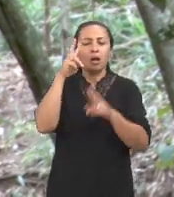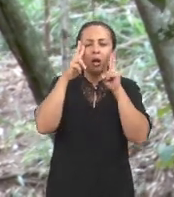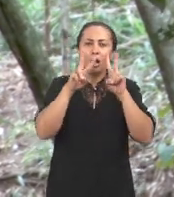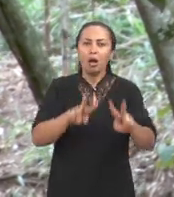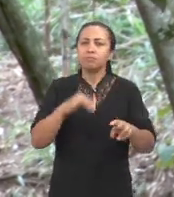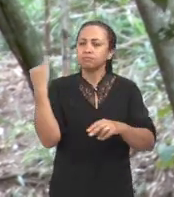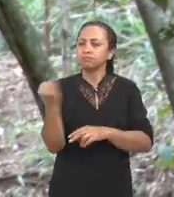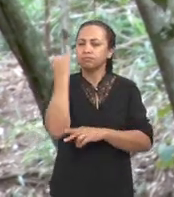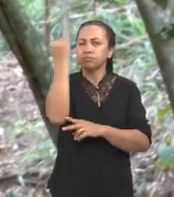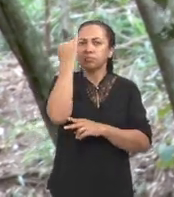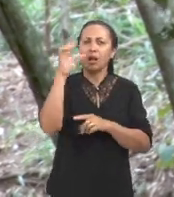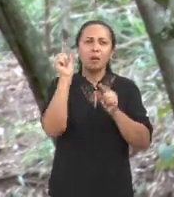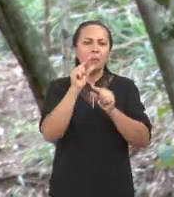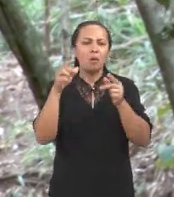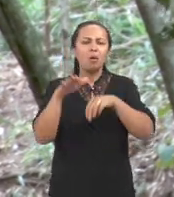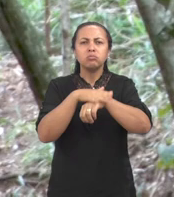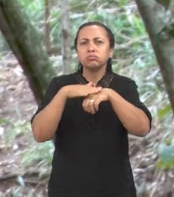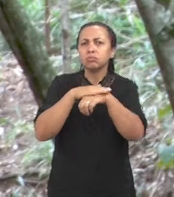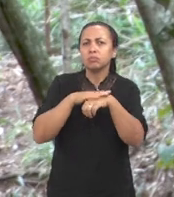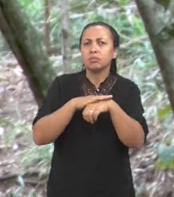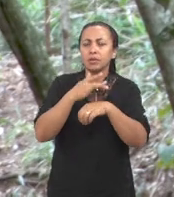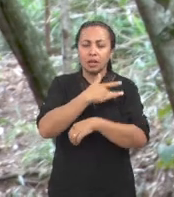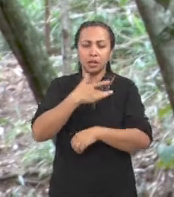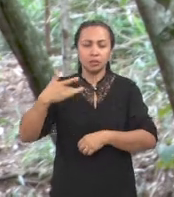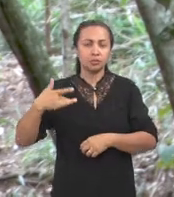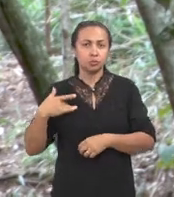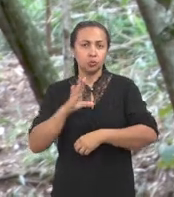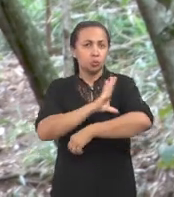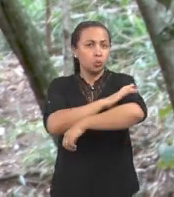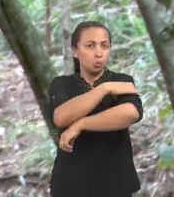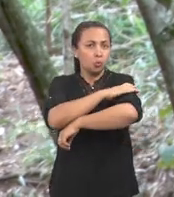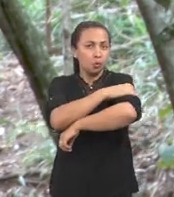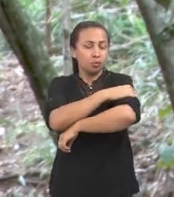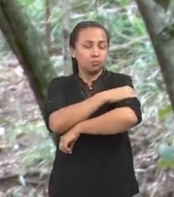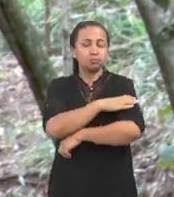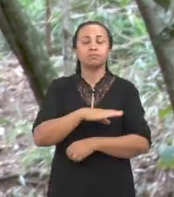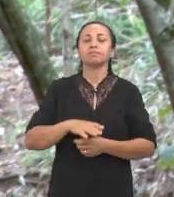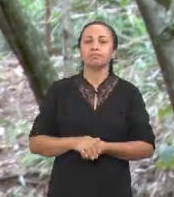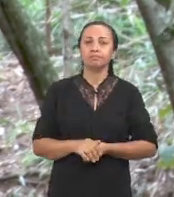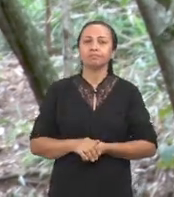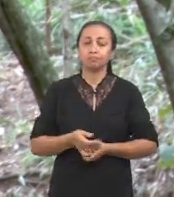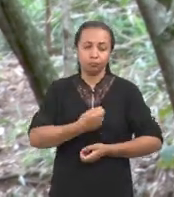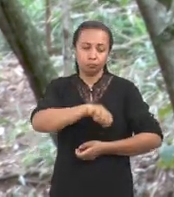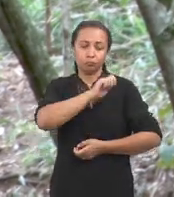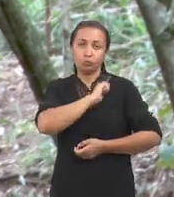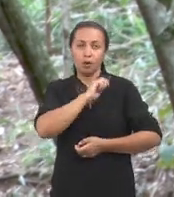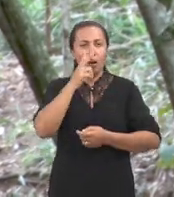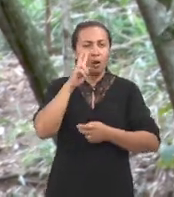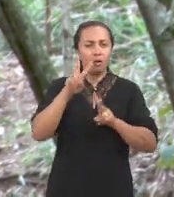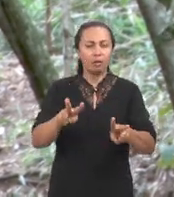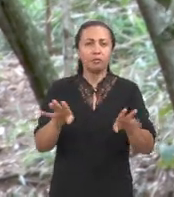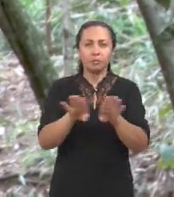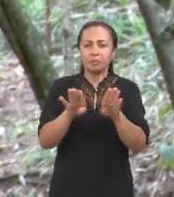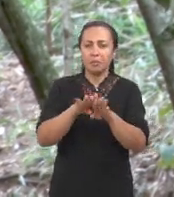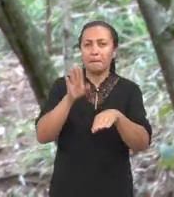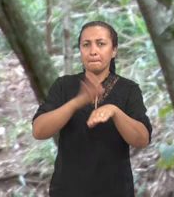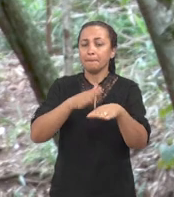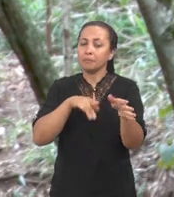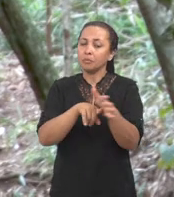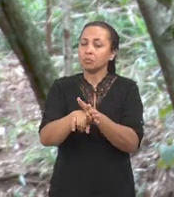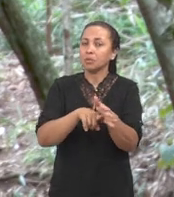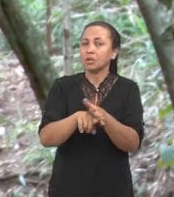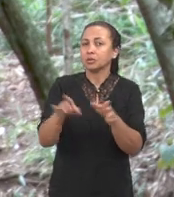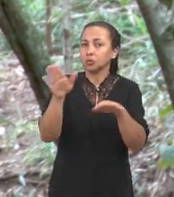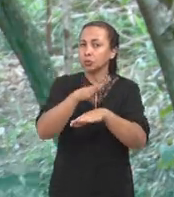importante porém não muito abordado a saúde física e mental dos policiais militares vamos conferir mais